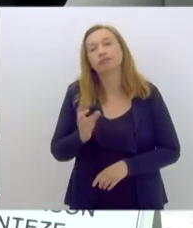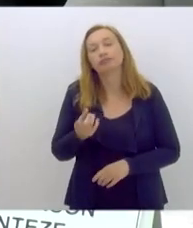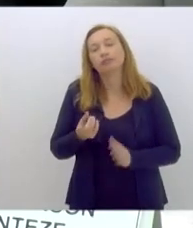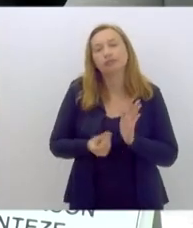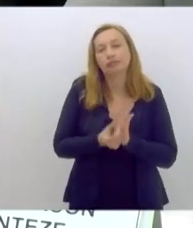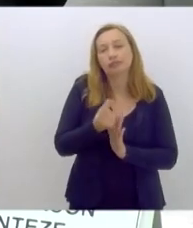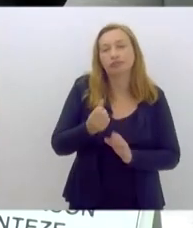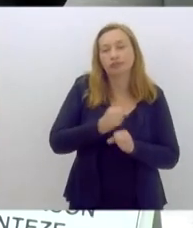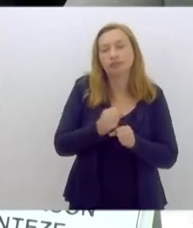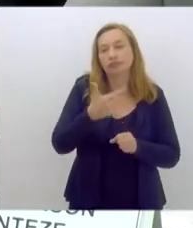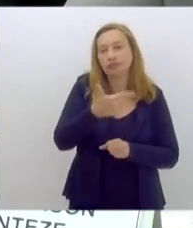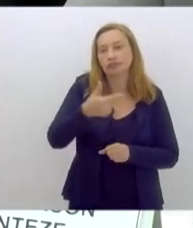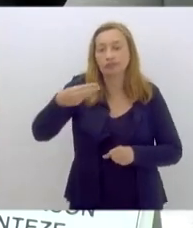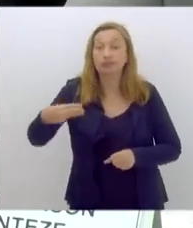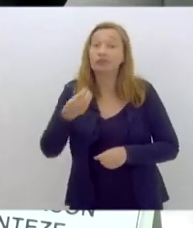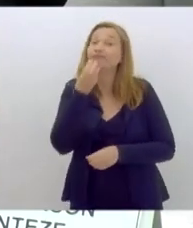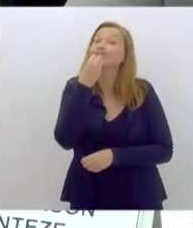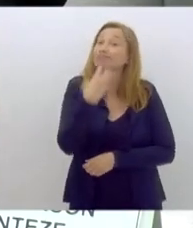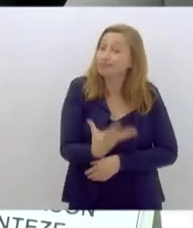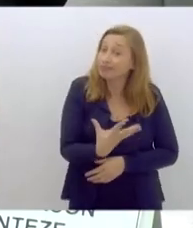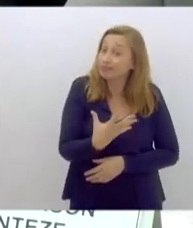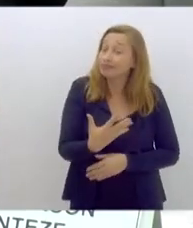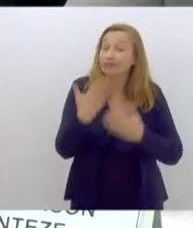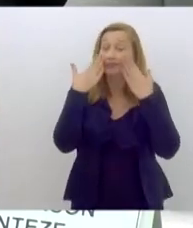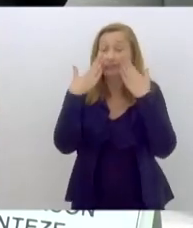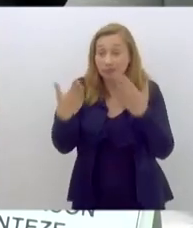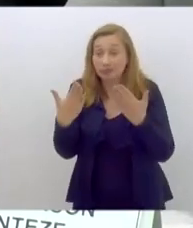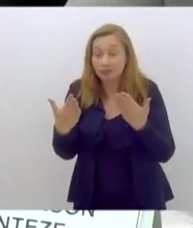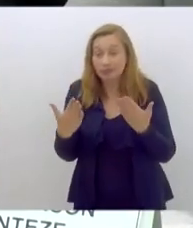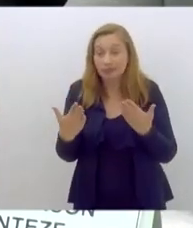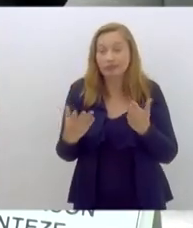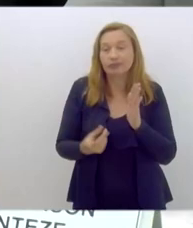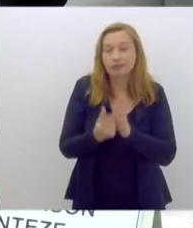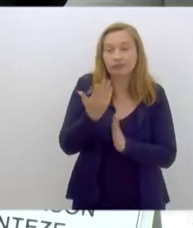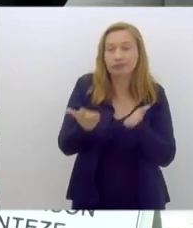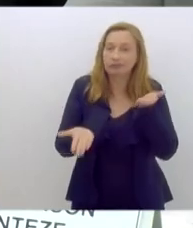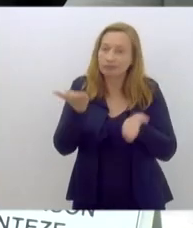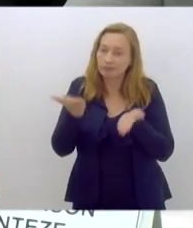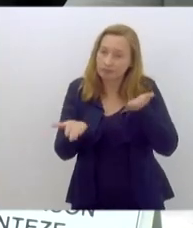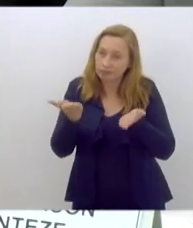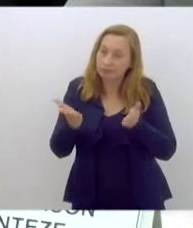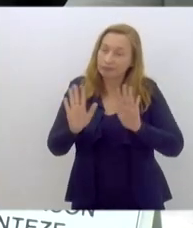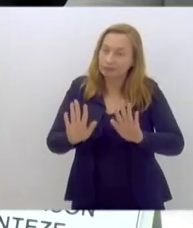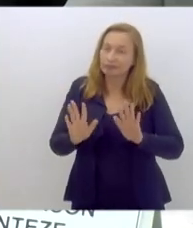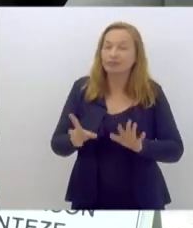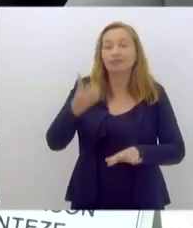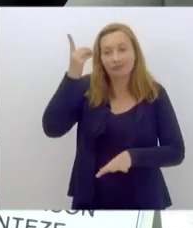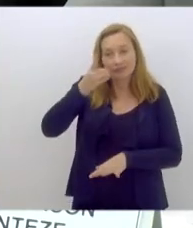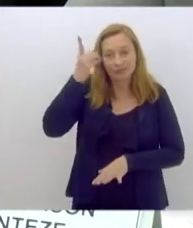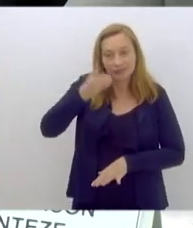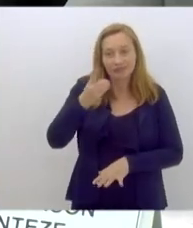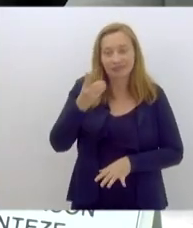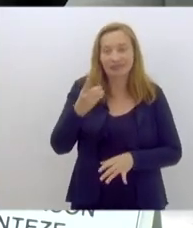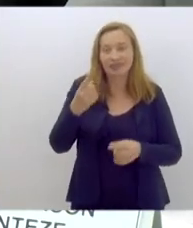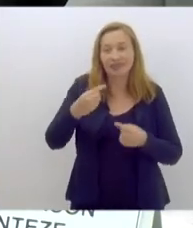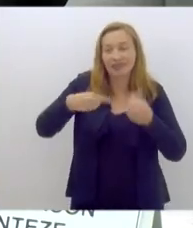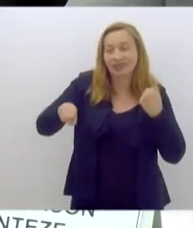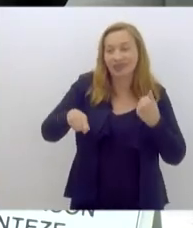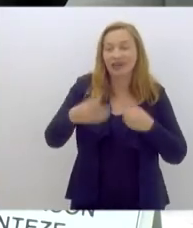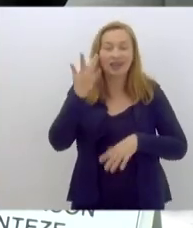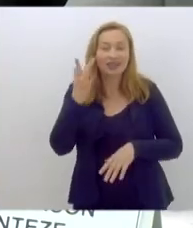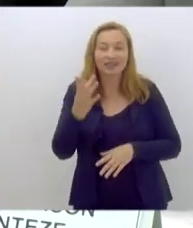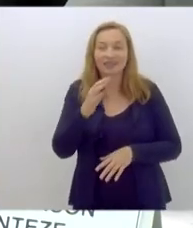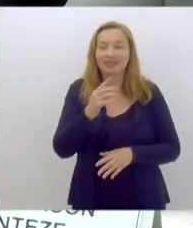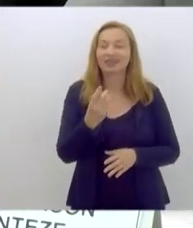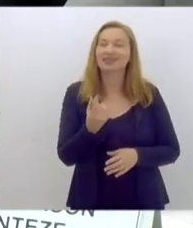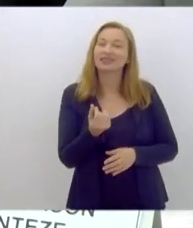23 Que bom que a gente está apresentando um orçamento equilibrado embora o deputado Luís Paulo de mim achando que a